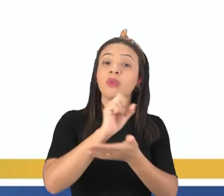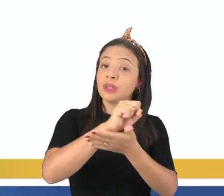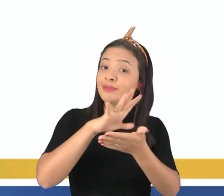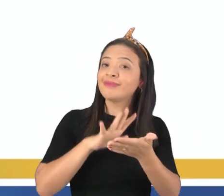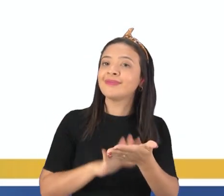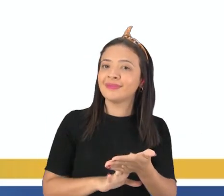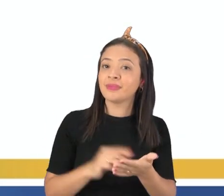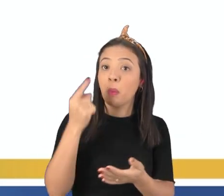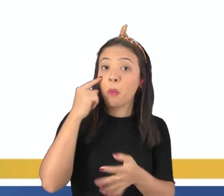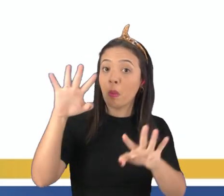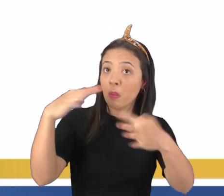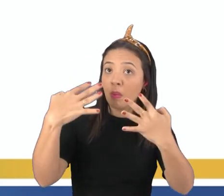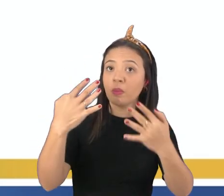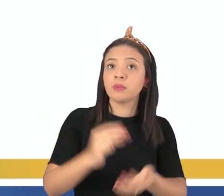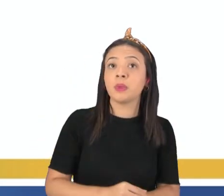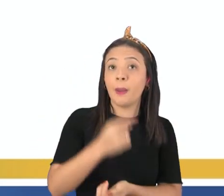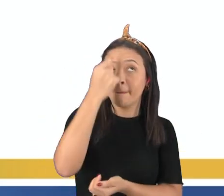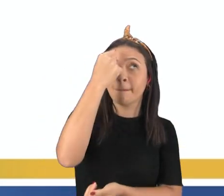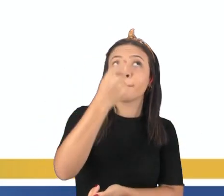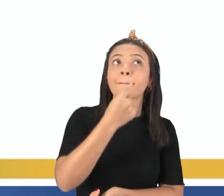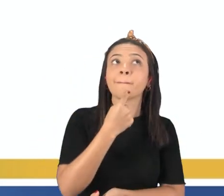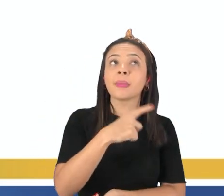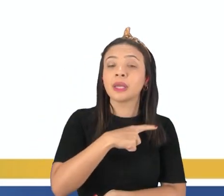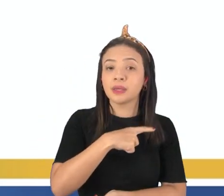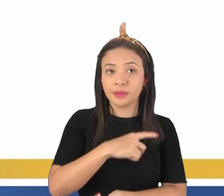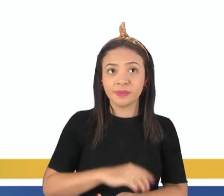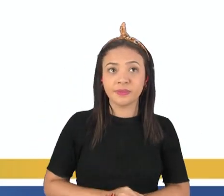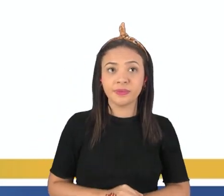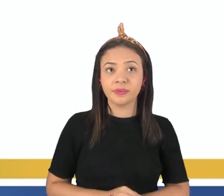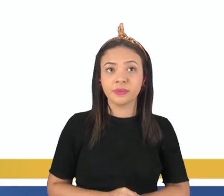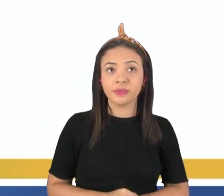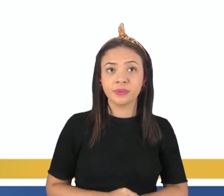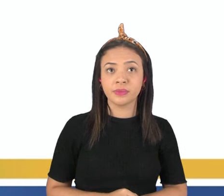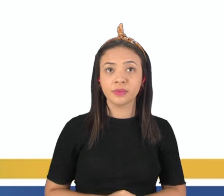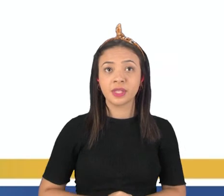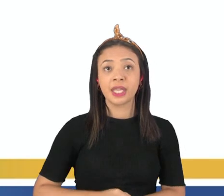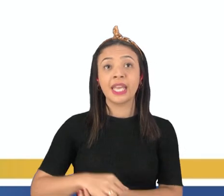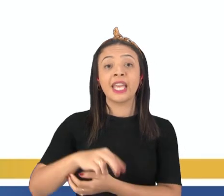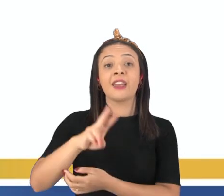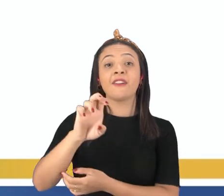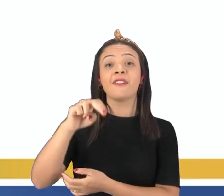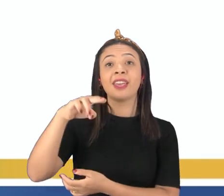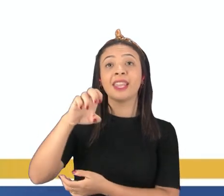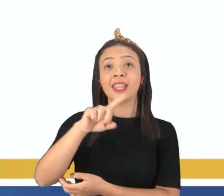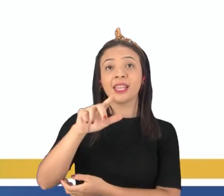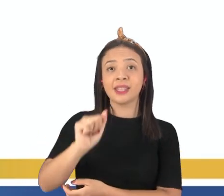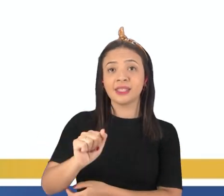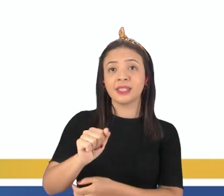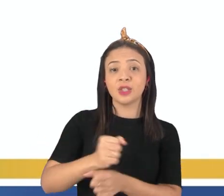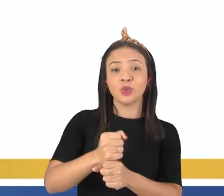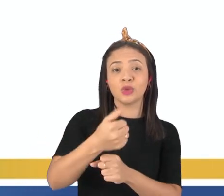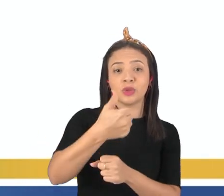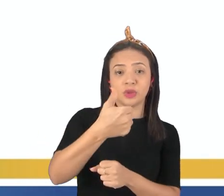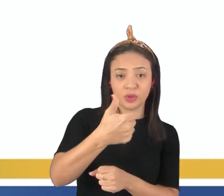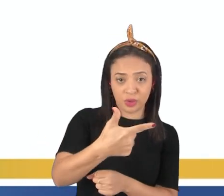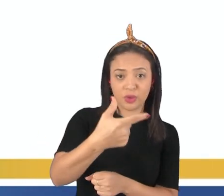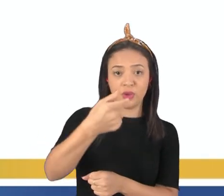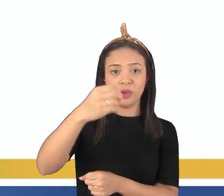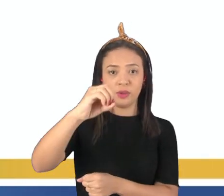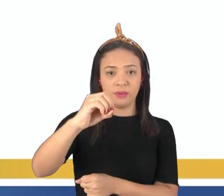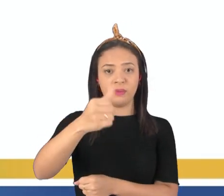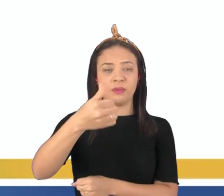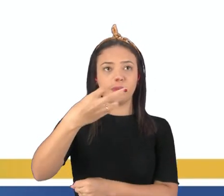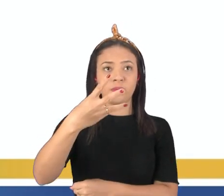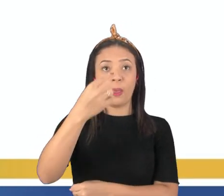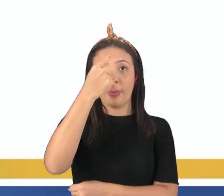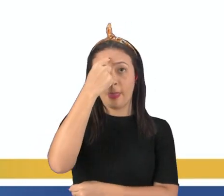exercitando. Presta bem atenção à figura que está na sua tela, foto de Veneza de 2013. A questão número 1 diz: na imagem